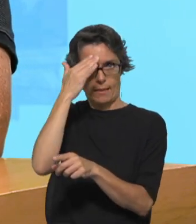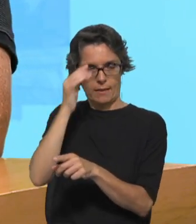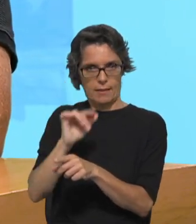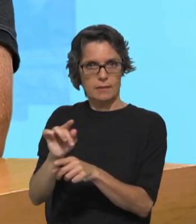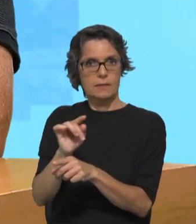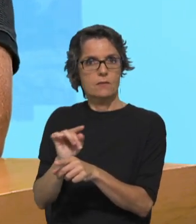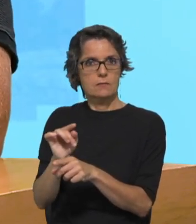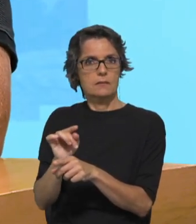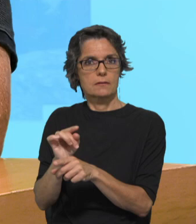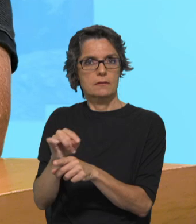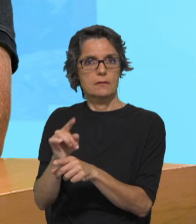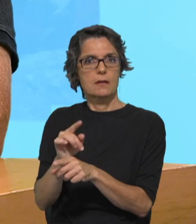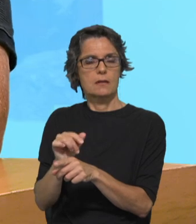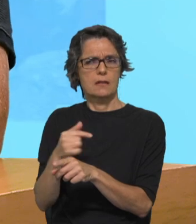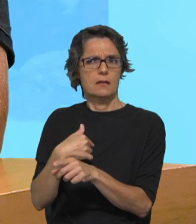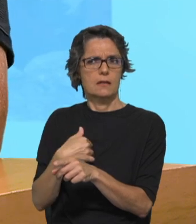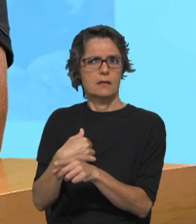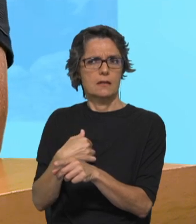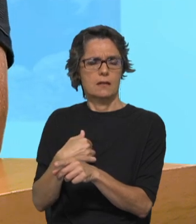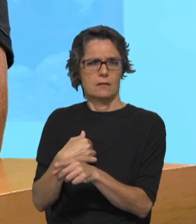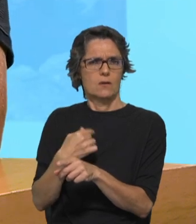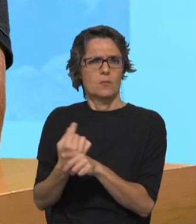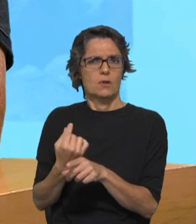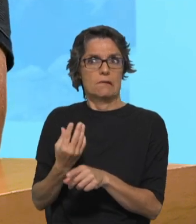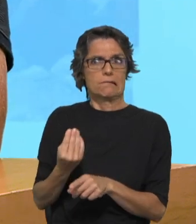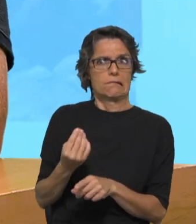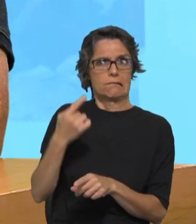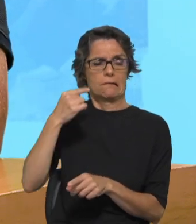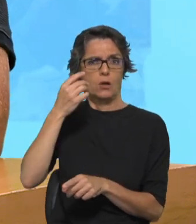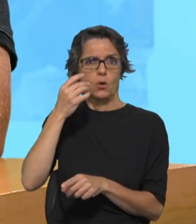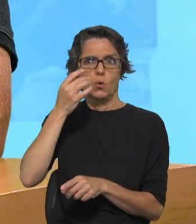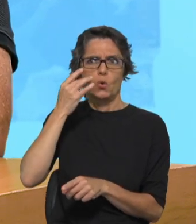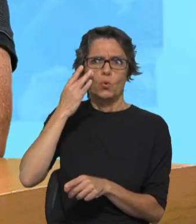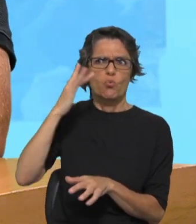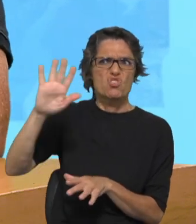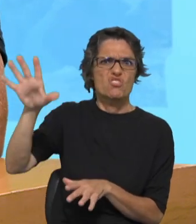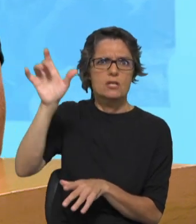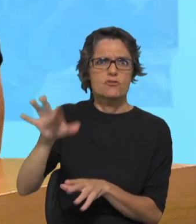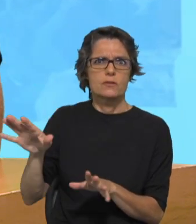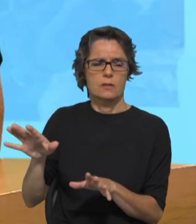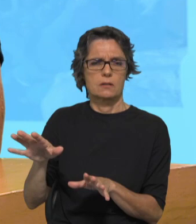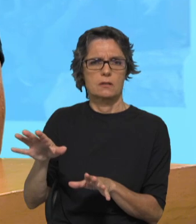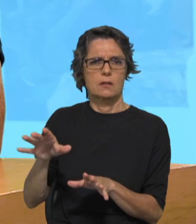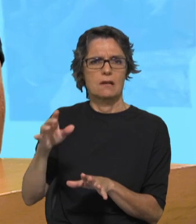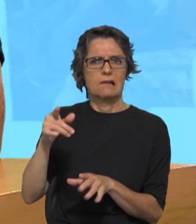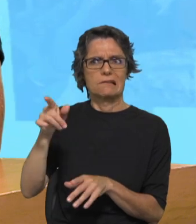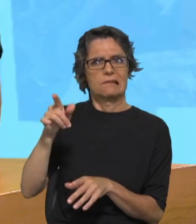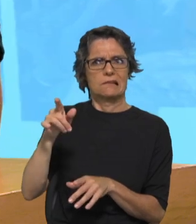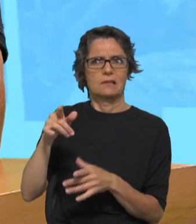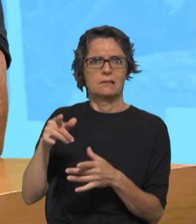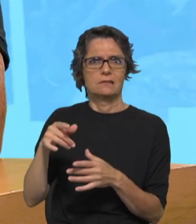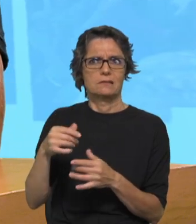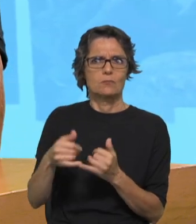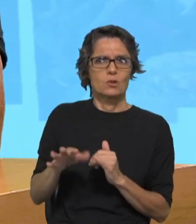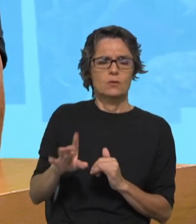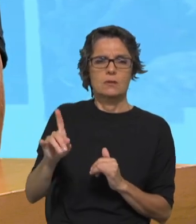assim, eu não tenho direito a ter medo dos estrangeiros, eu não tenho direito a olhar para o estrangeiro como uma ameaça. O estrangeiro